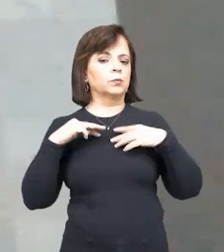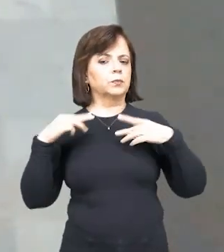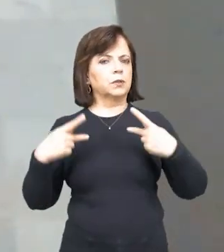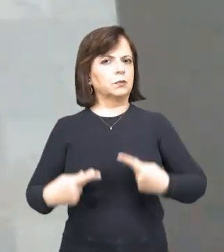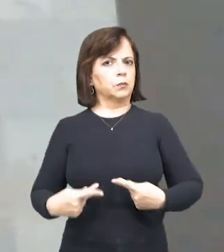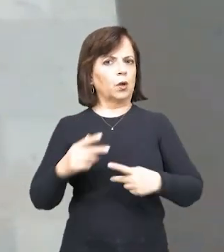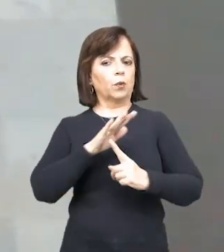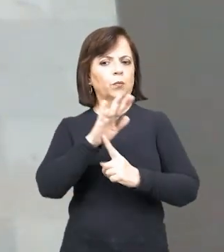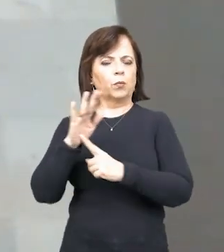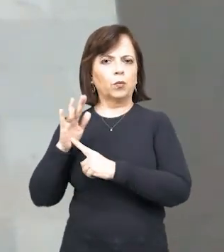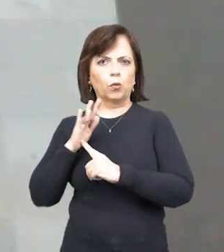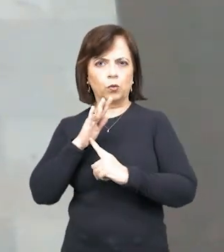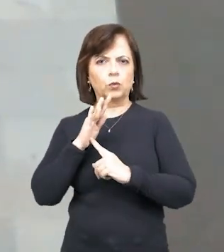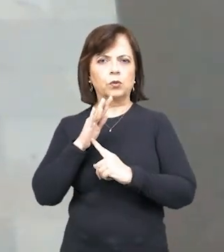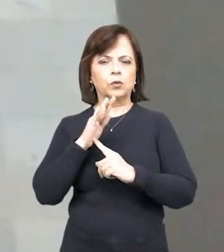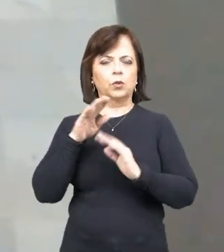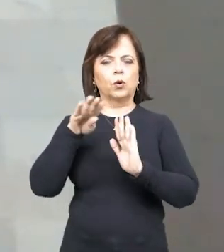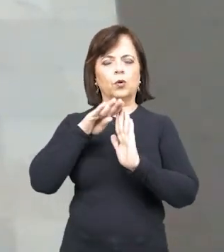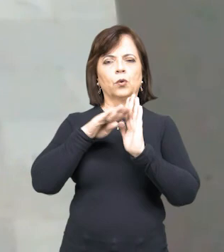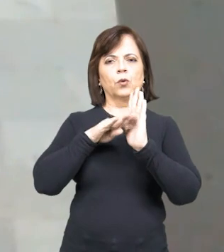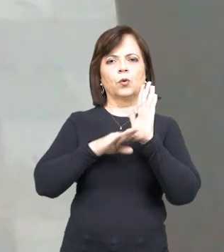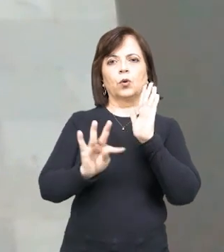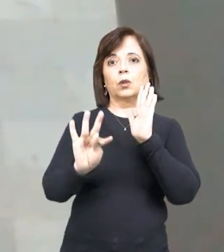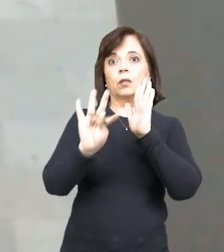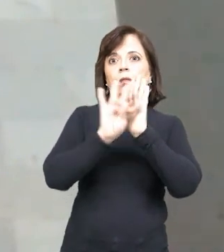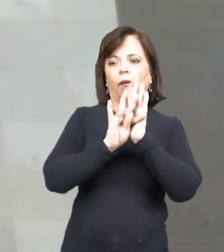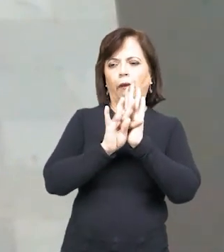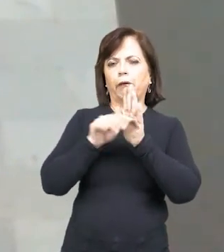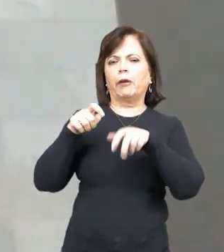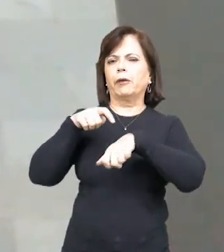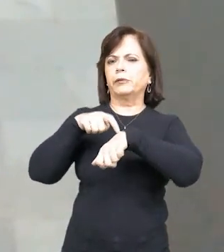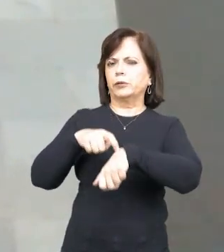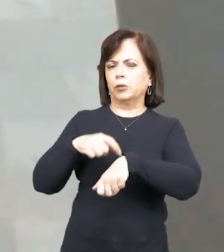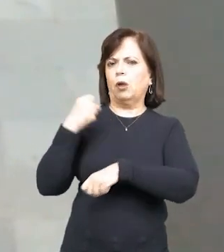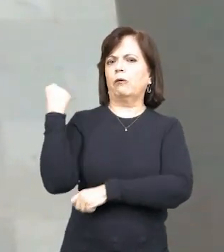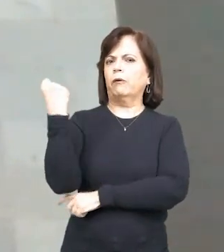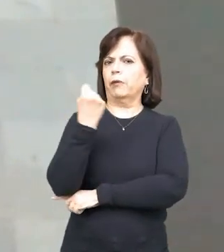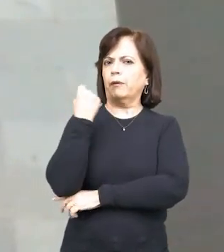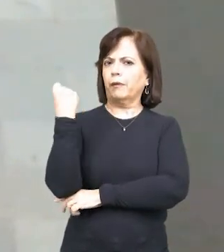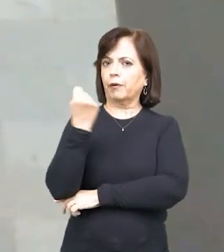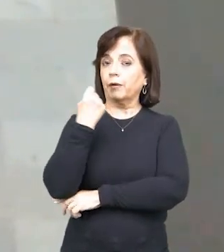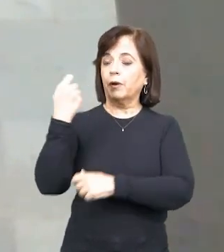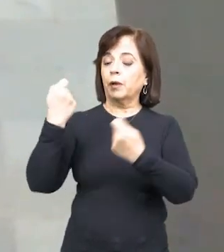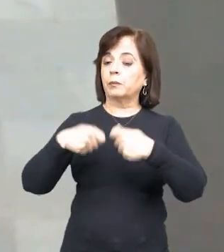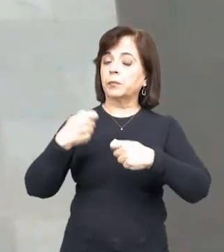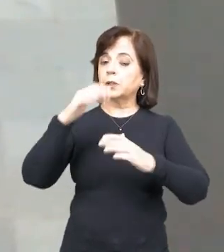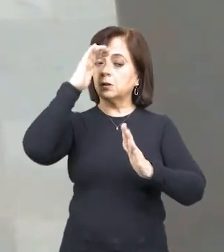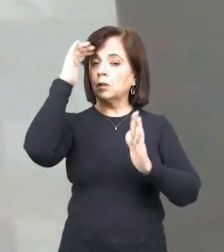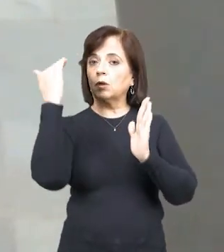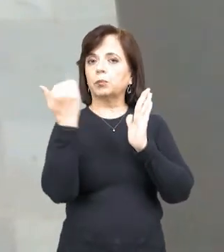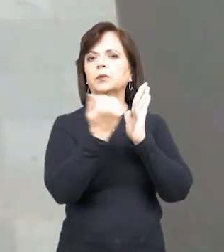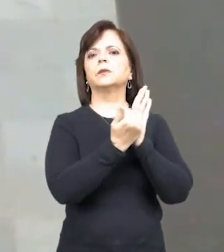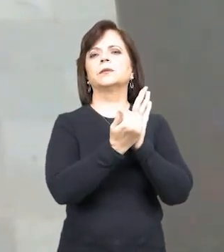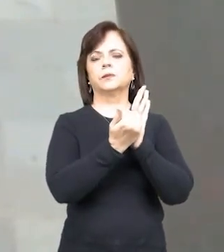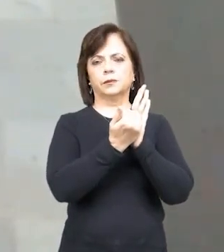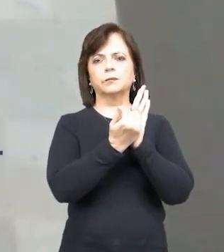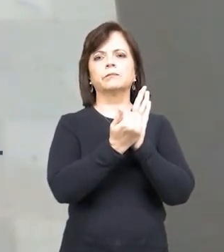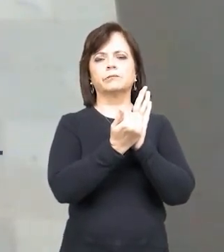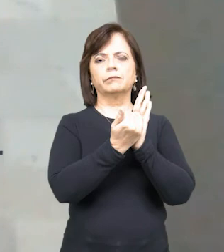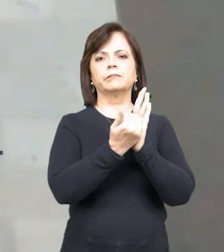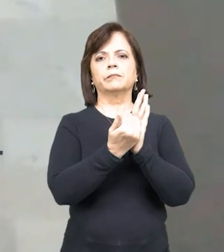Público demonstrou, através das notas técnicas, de que a situação era grave e que era necessário o recrudescimento das